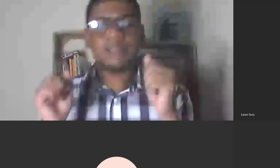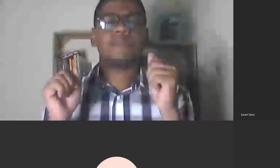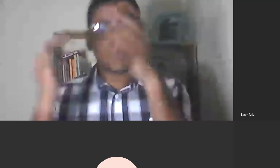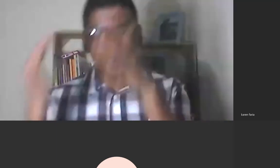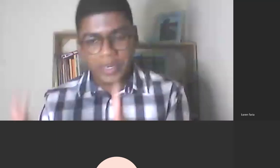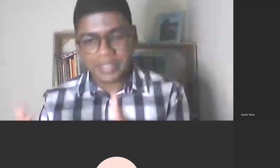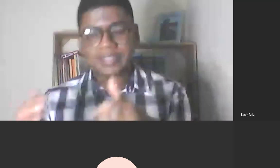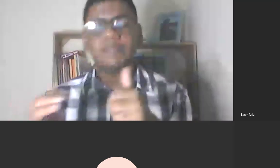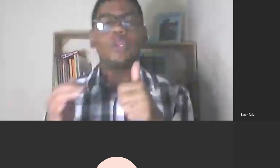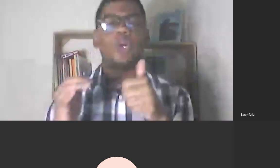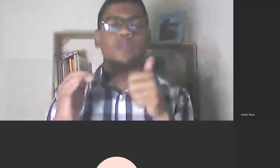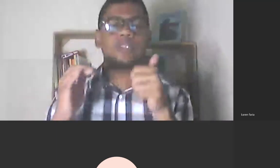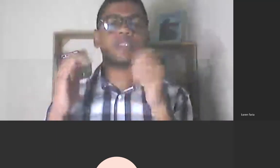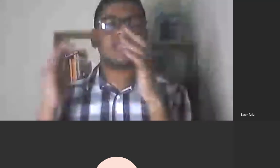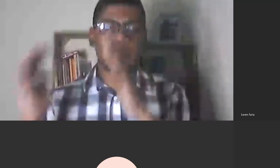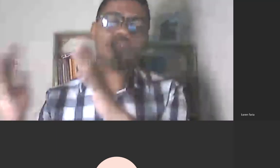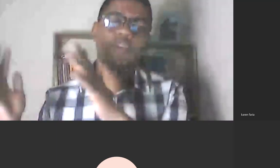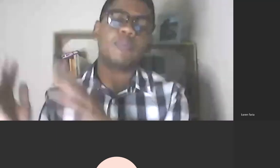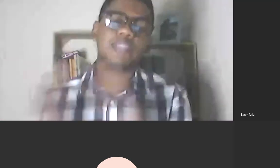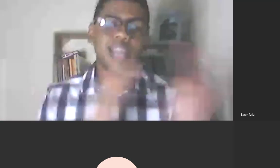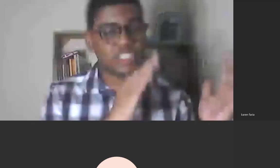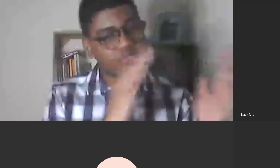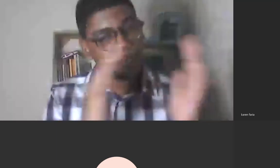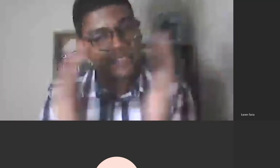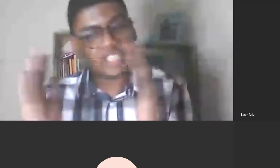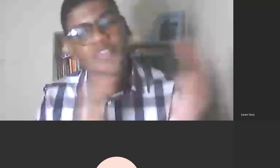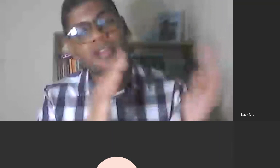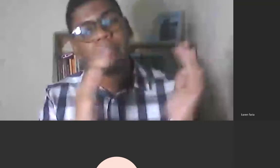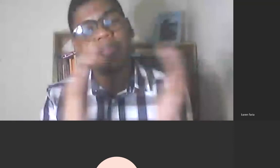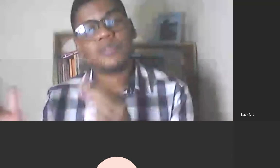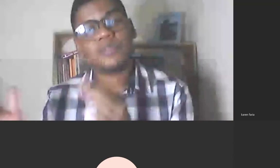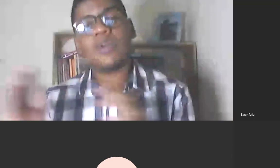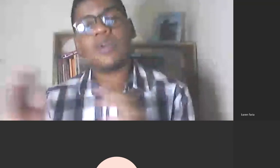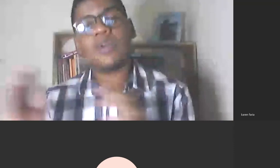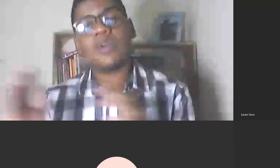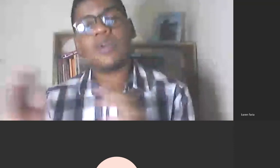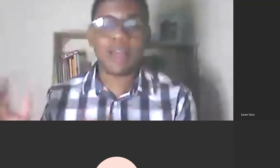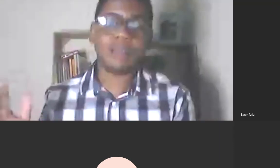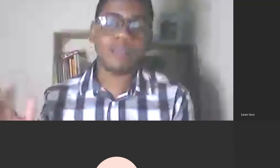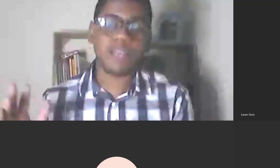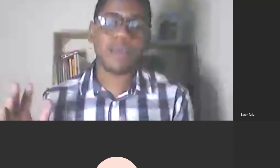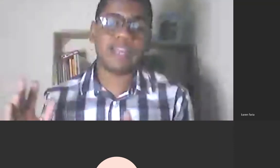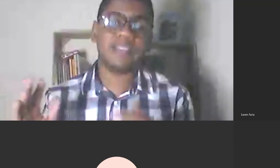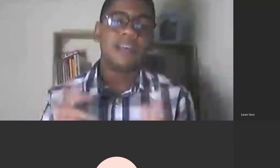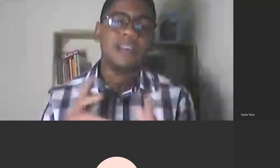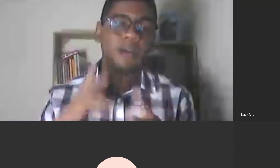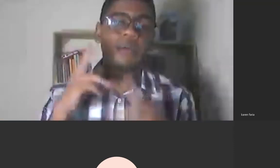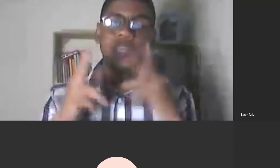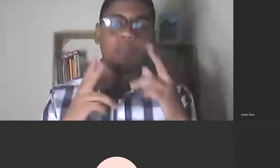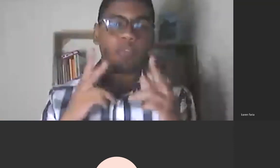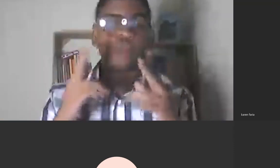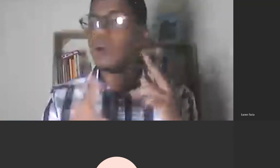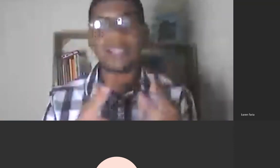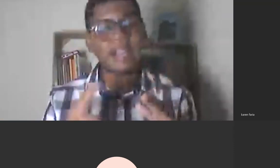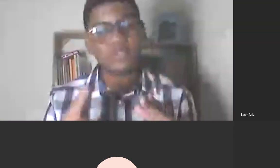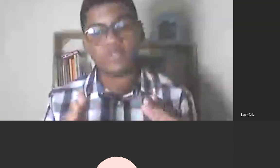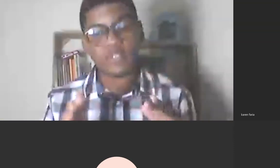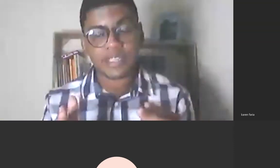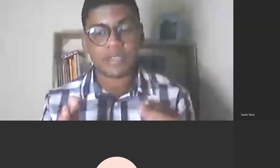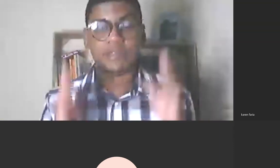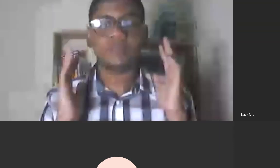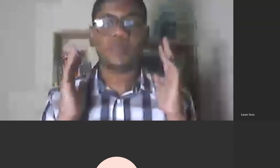família, cores e pronomes. Então a gente veio caminhando o nosso vocabulário por sequência. Então eu não queria muito que